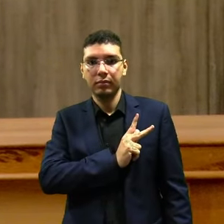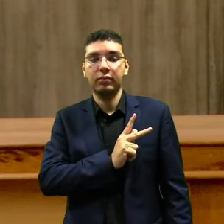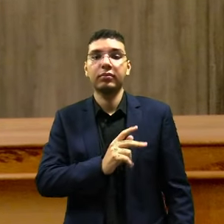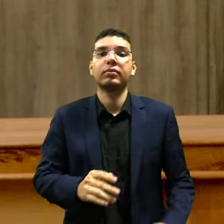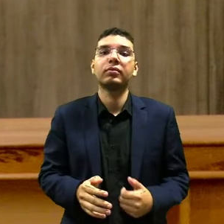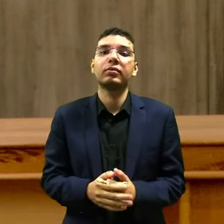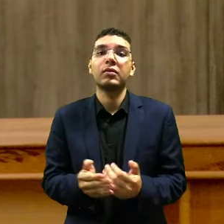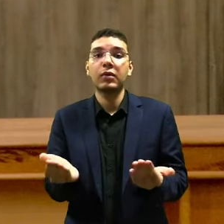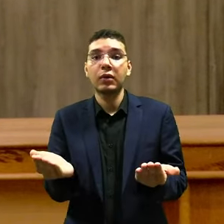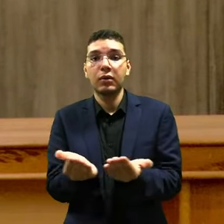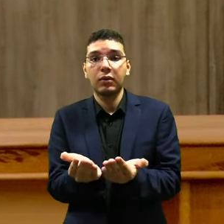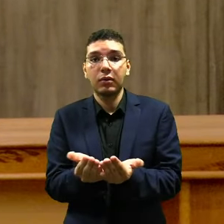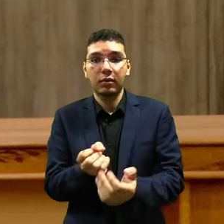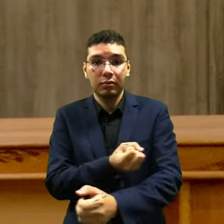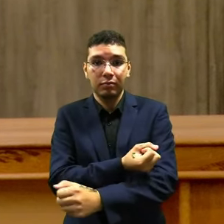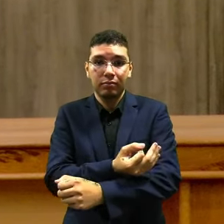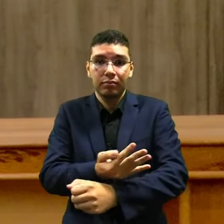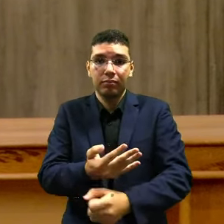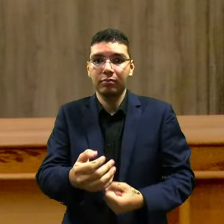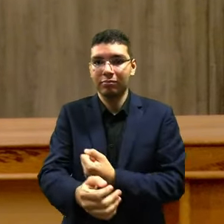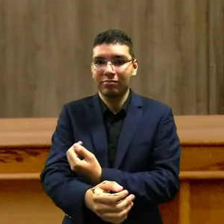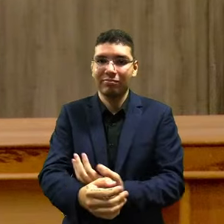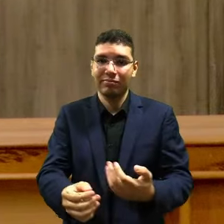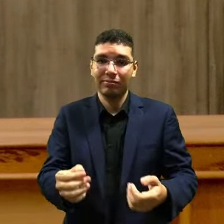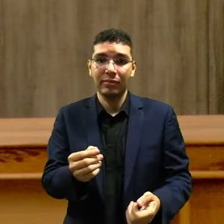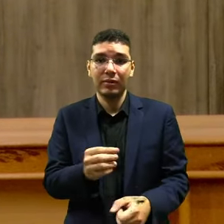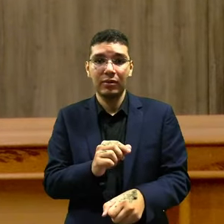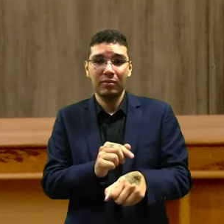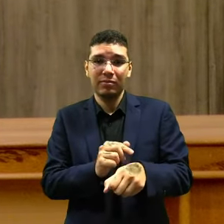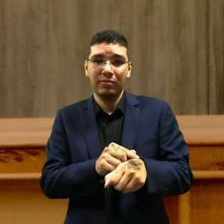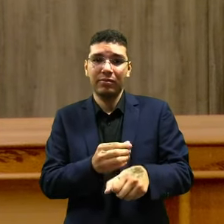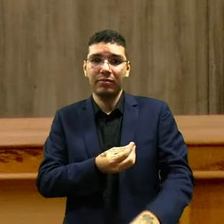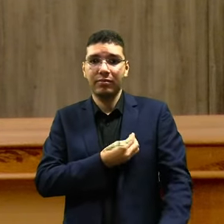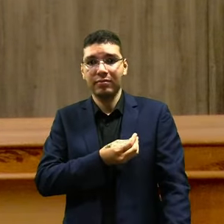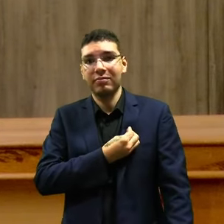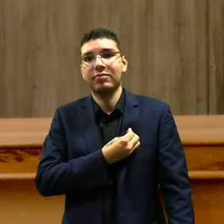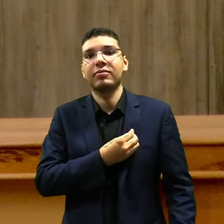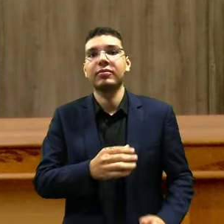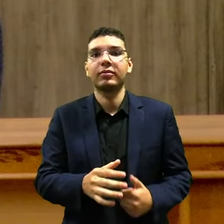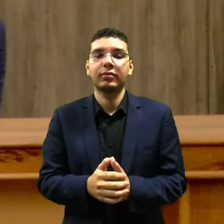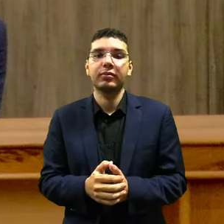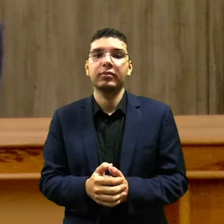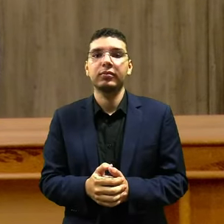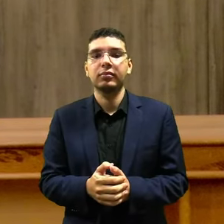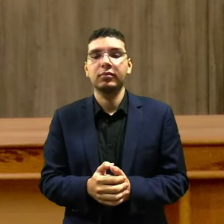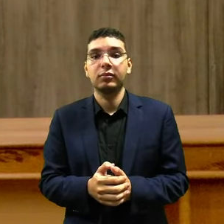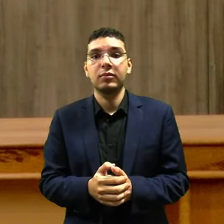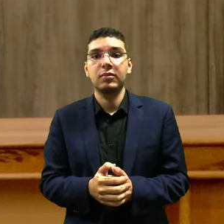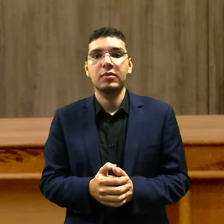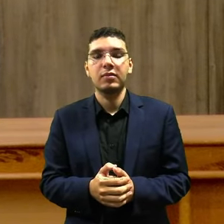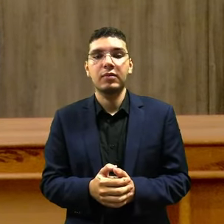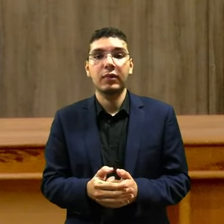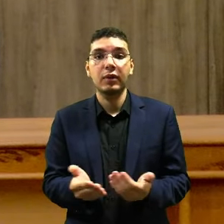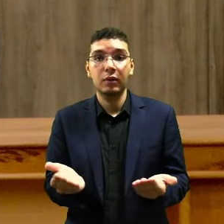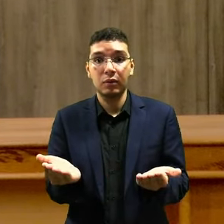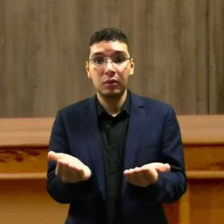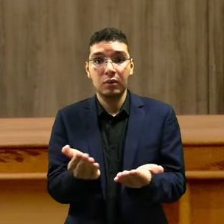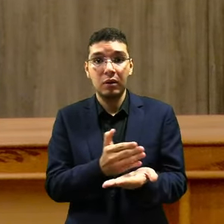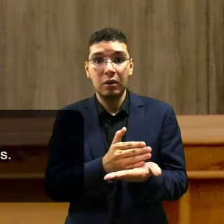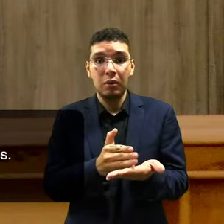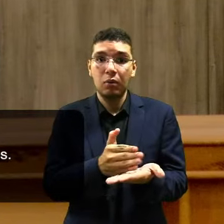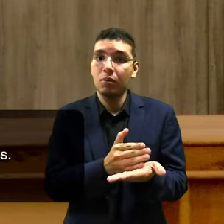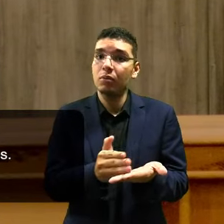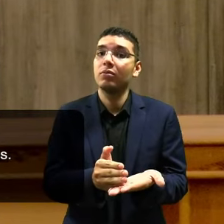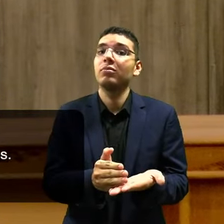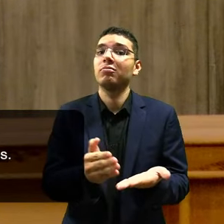não vive isso aqui bota meu filho rapidinho pra gente encerrar leia aí outros experimentaram escarnios isso aqui é crente tudo isso aqui era crente açoites Pera